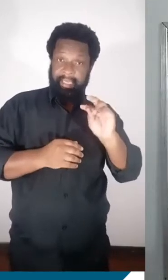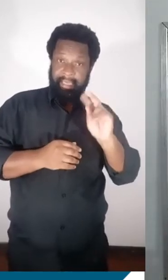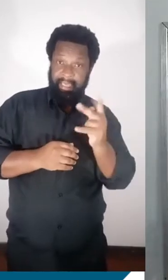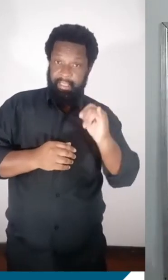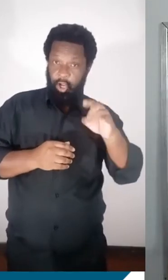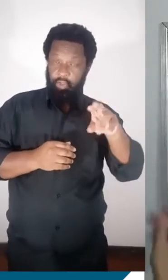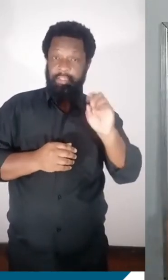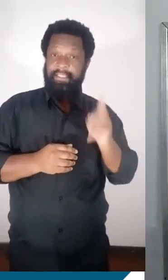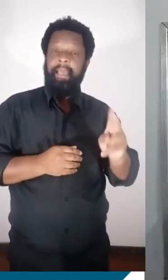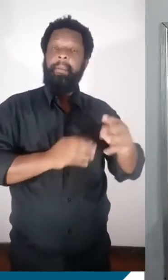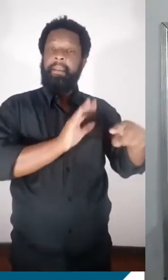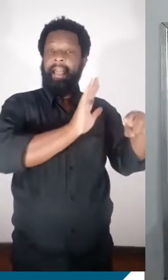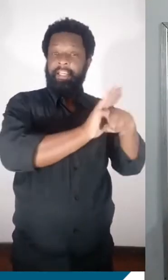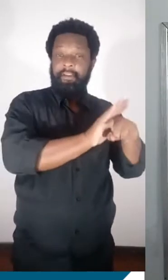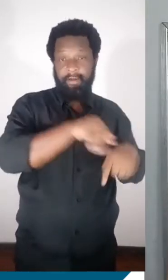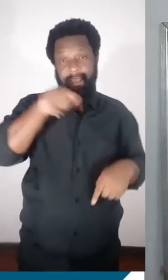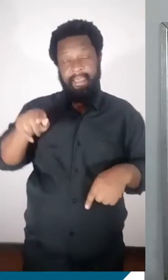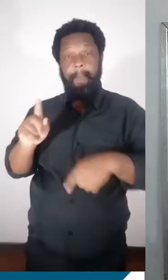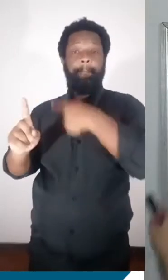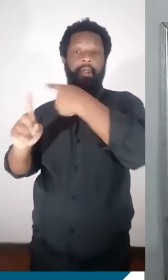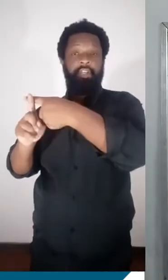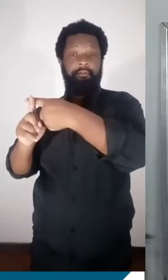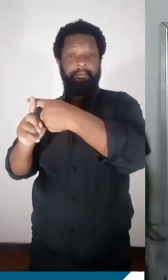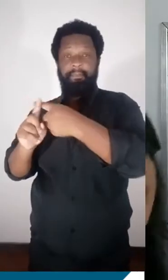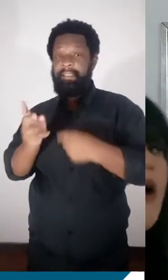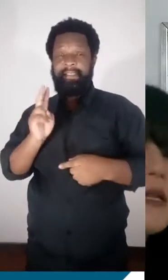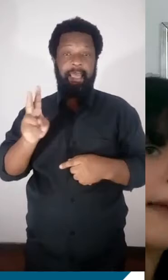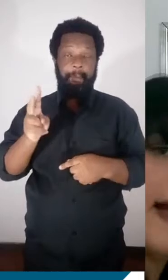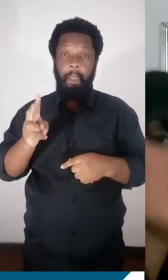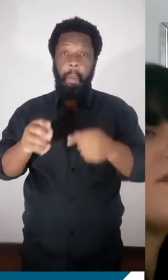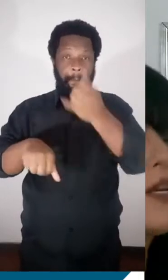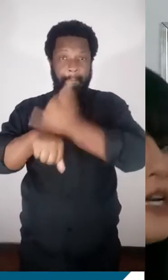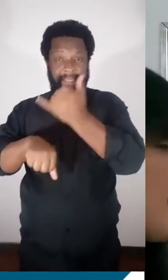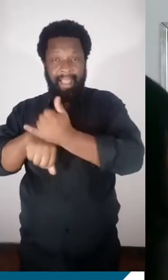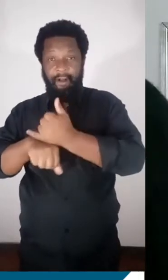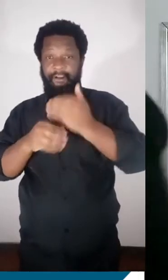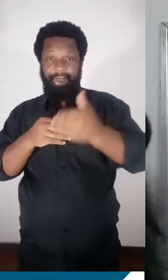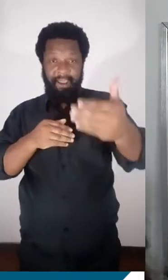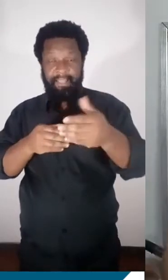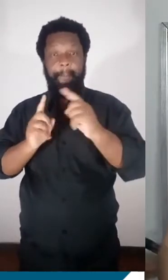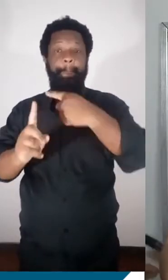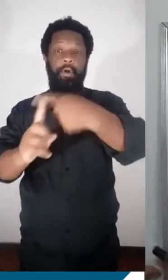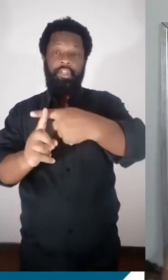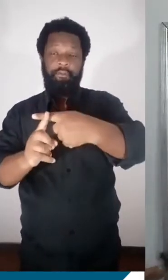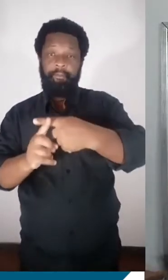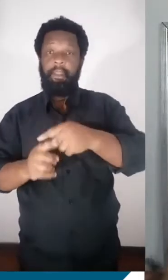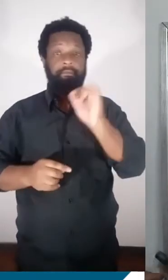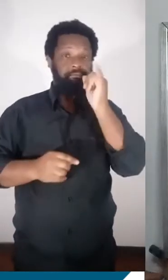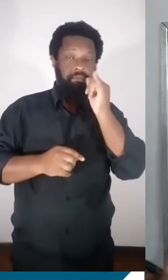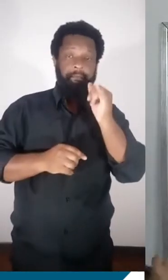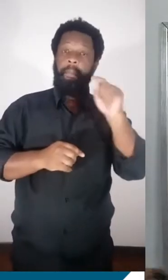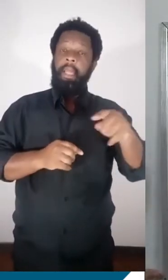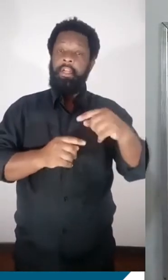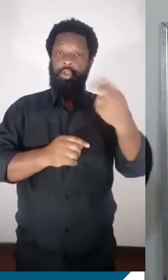negativo, sempre é menos 1, aqui vai ser positivo. Sempre o metal que está na parte da frente, ele está positivo. Então, a carga desse ferro